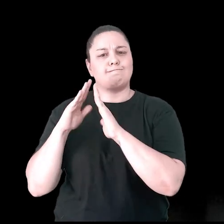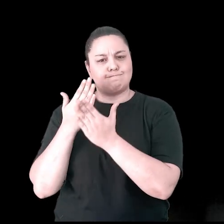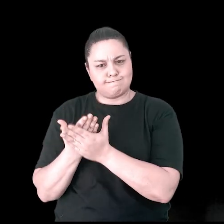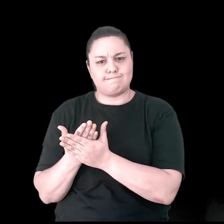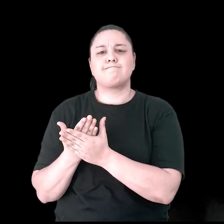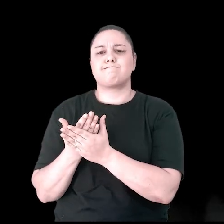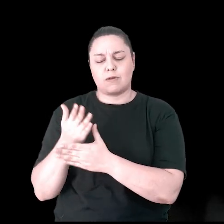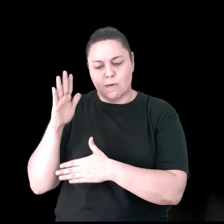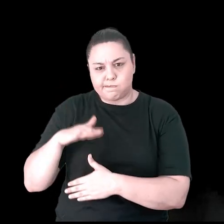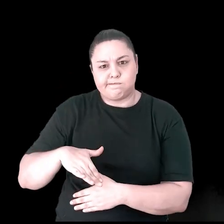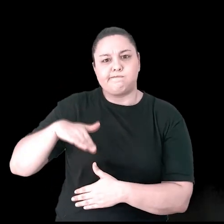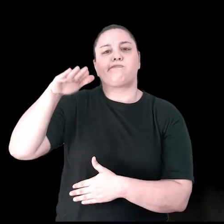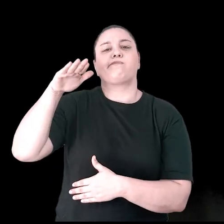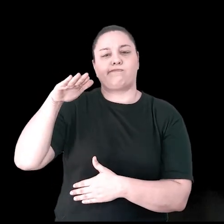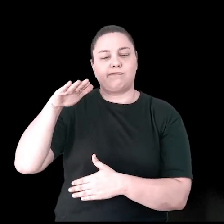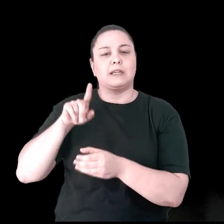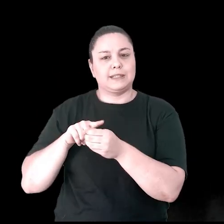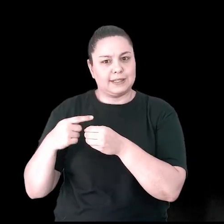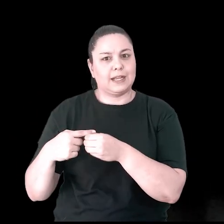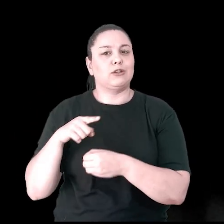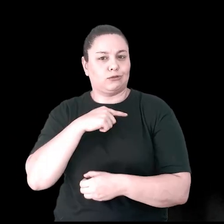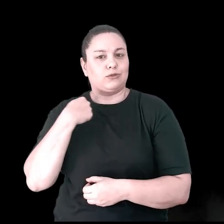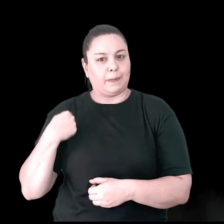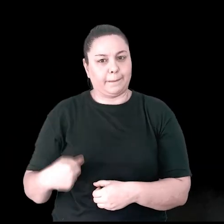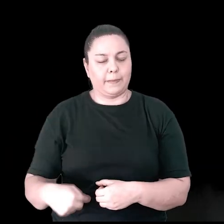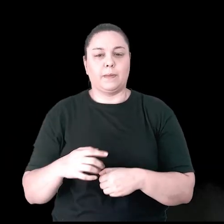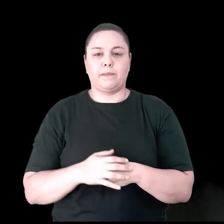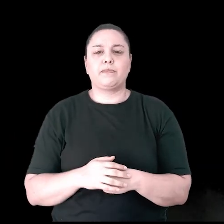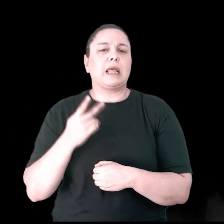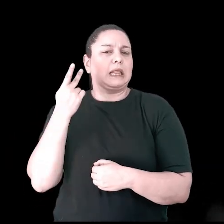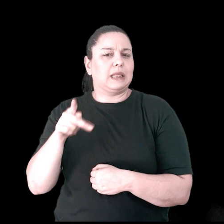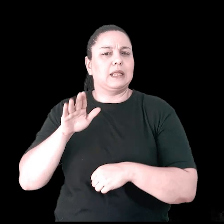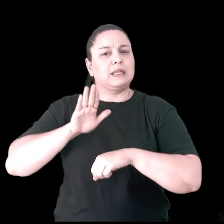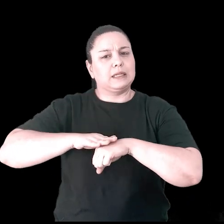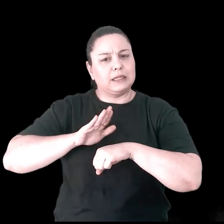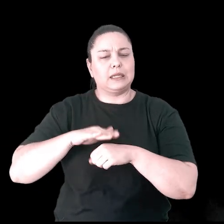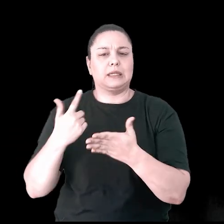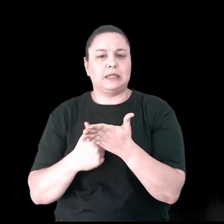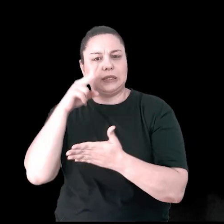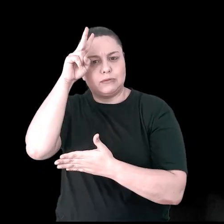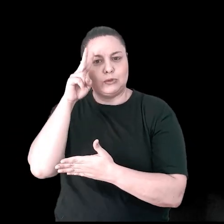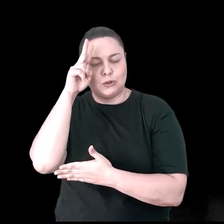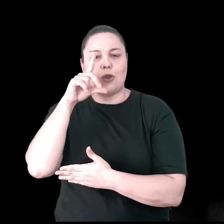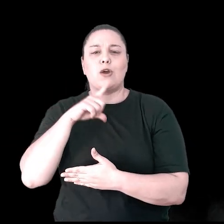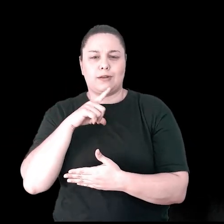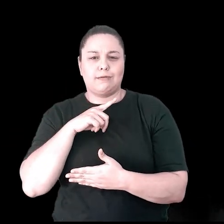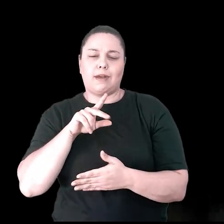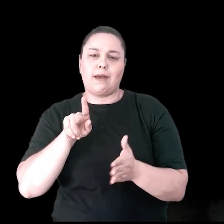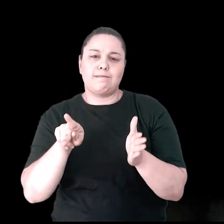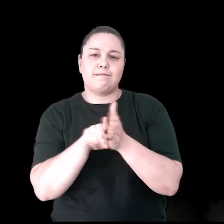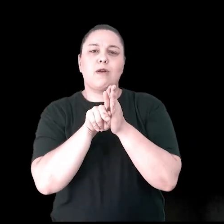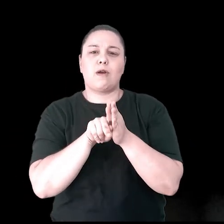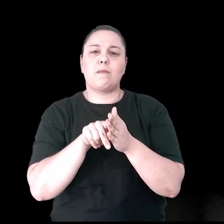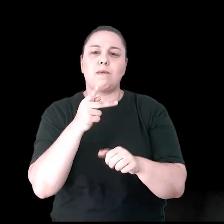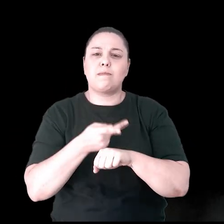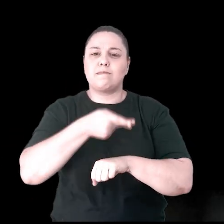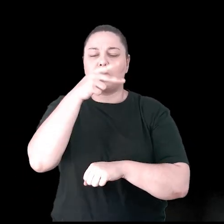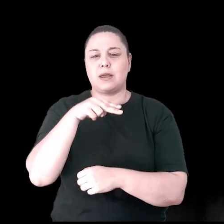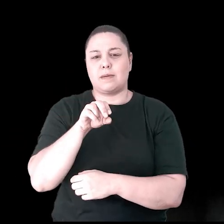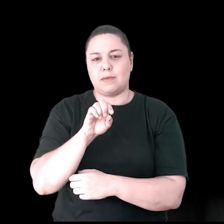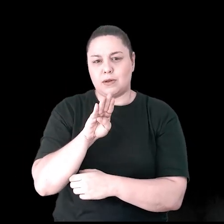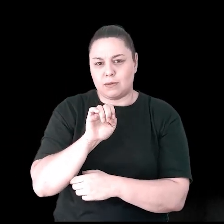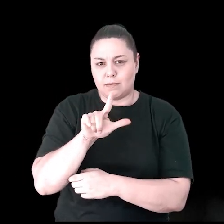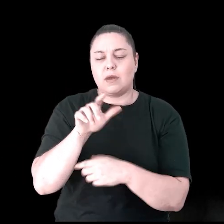Foi educado na antiga Manchúria, Osaka e Nagasaki. Em sua autobiografia, disponível na página do Prêmio